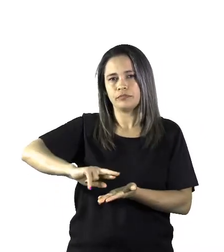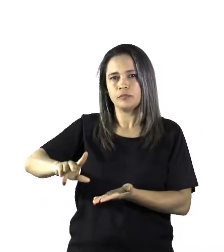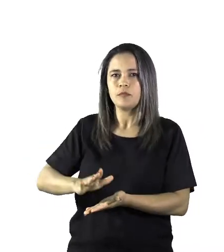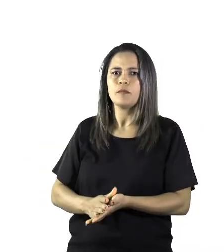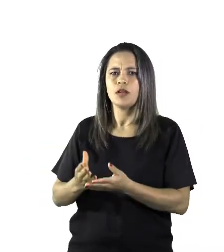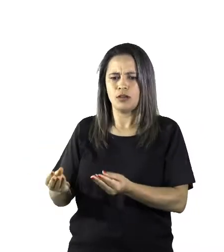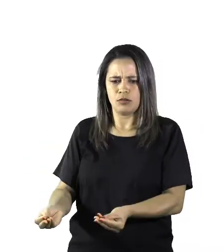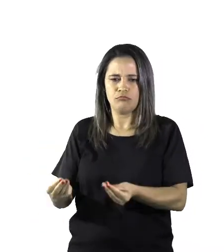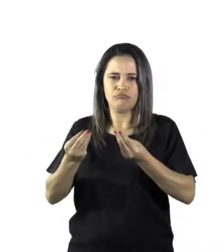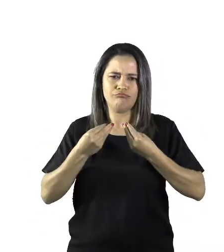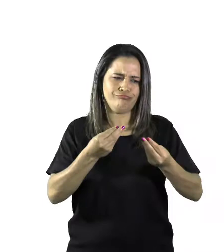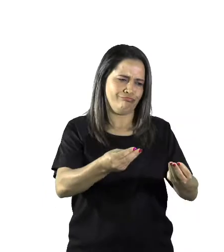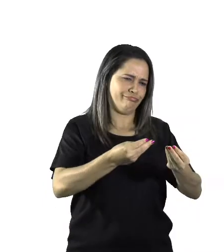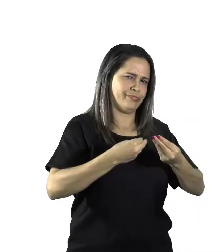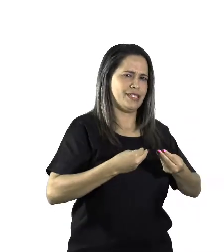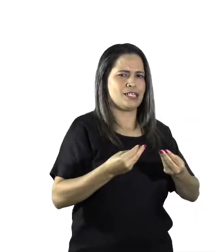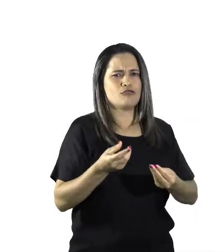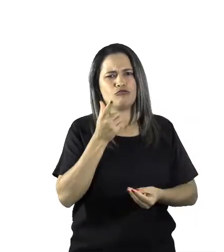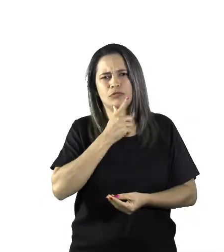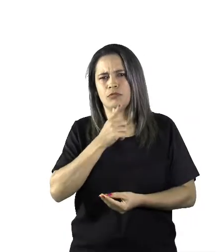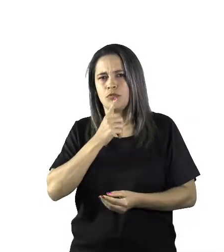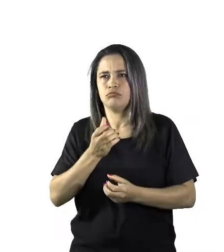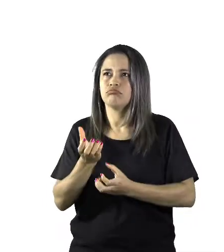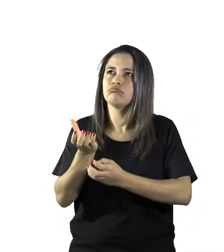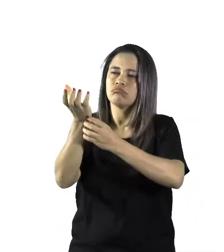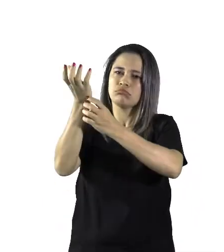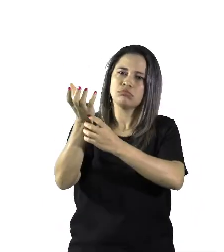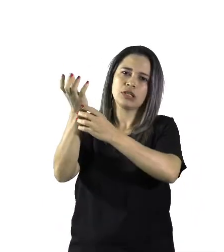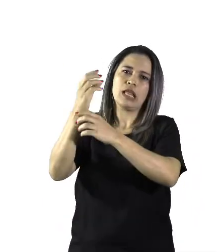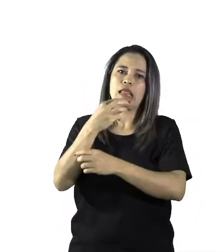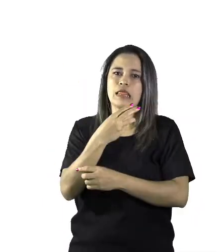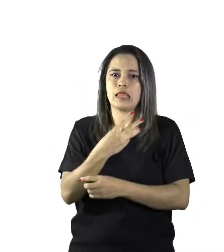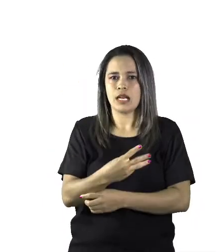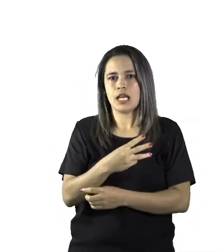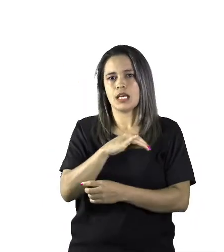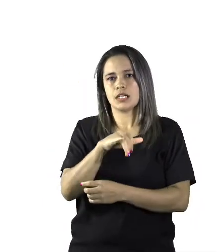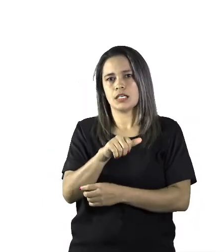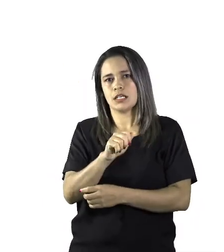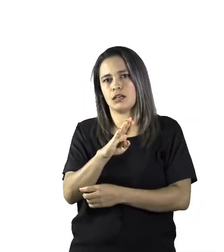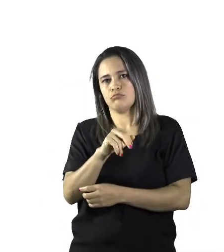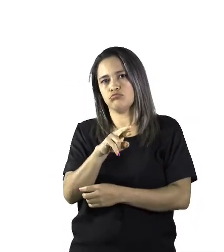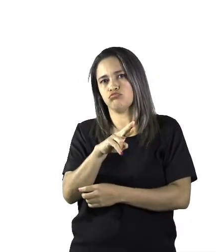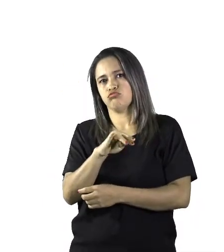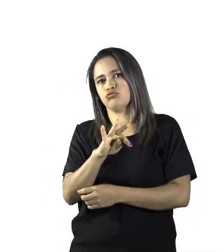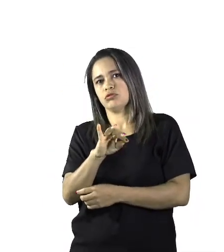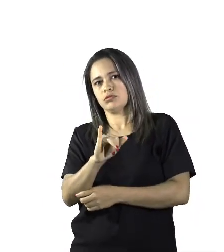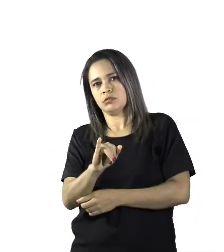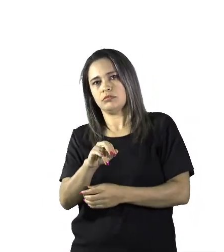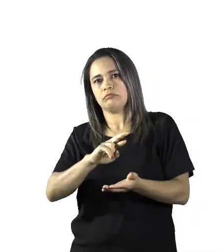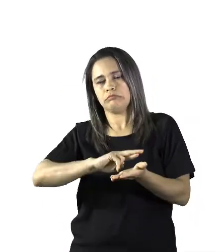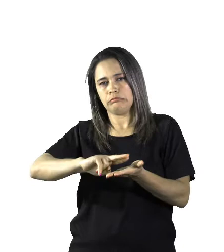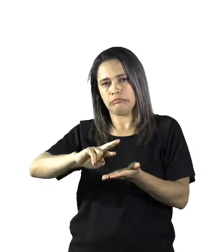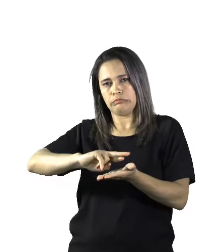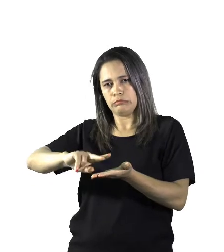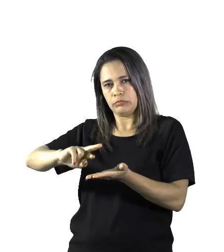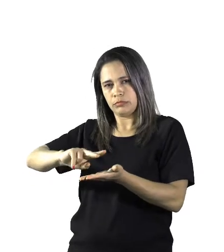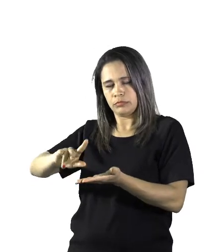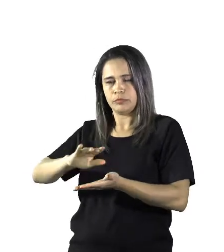dezenas de prêmios, entre eles 3 jabutis, Machado de Assis e o Hans